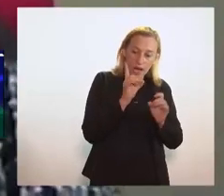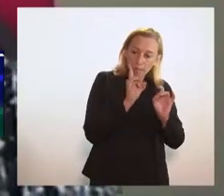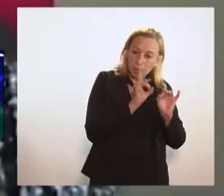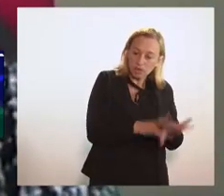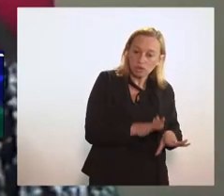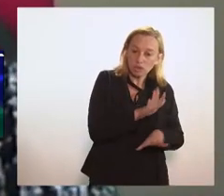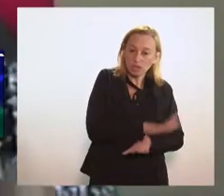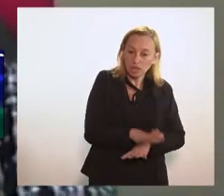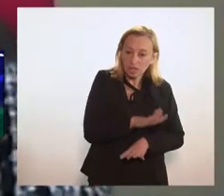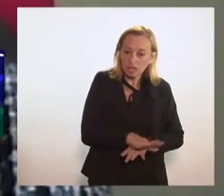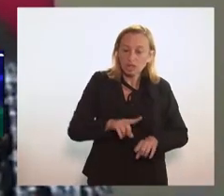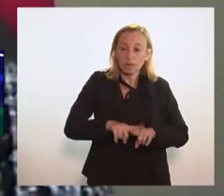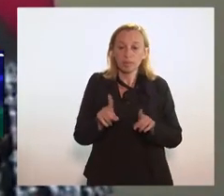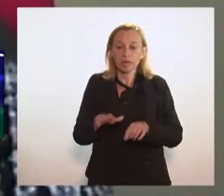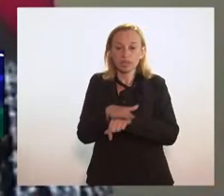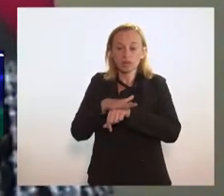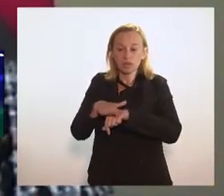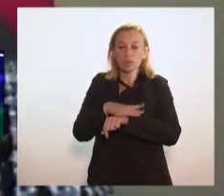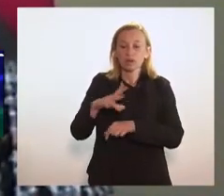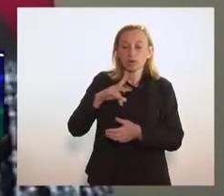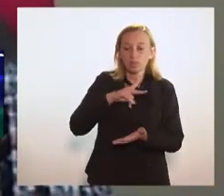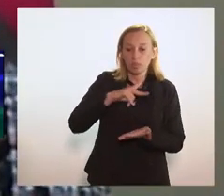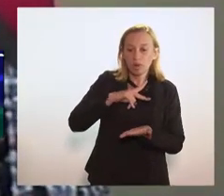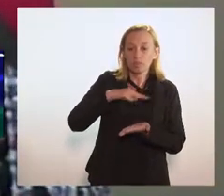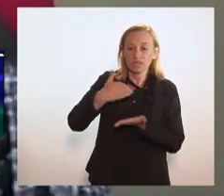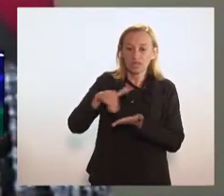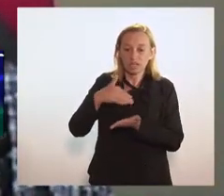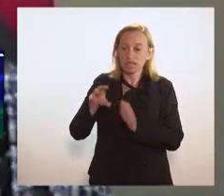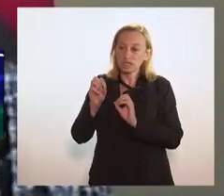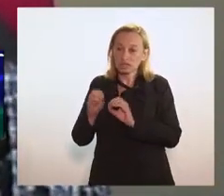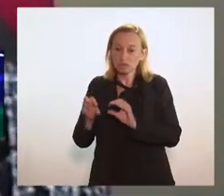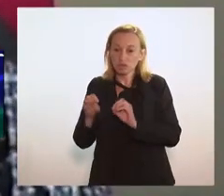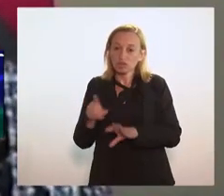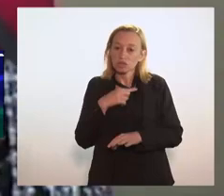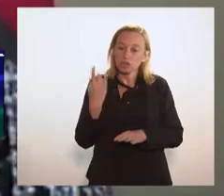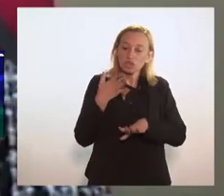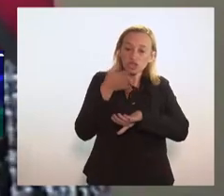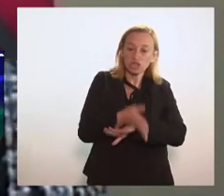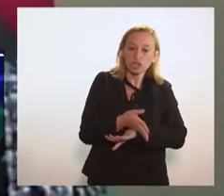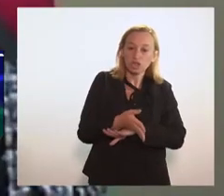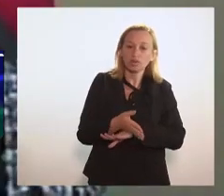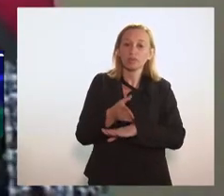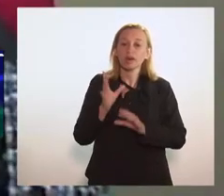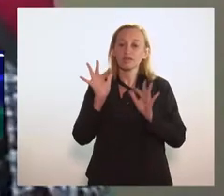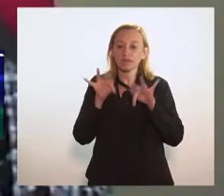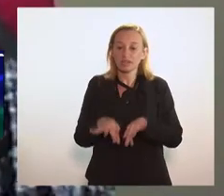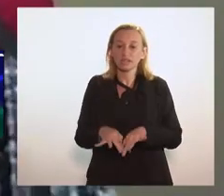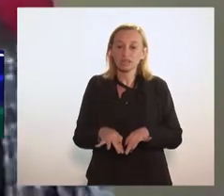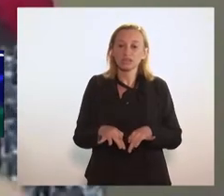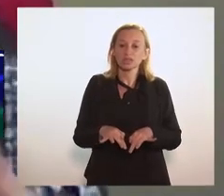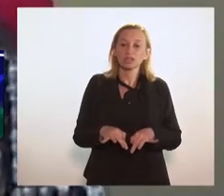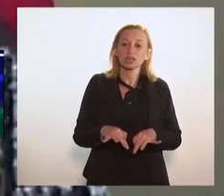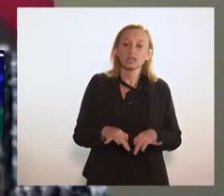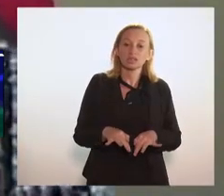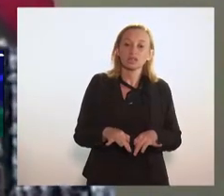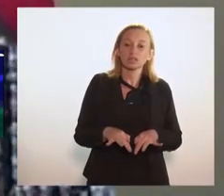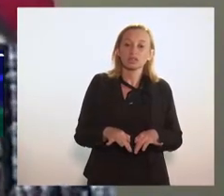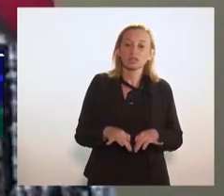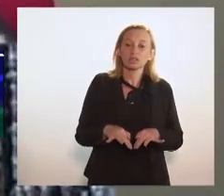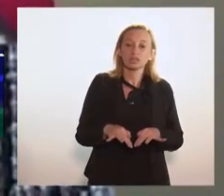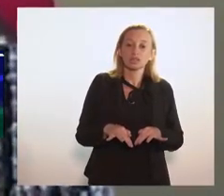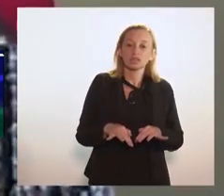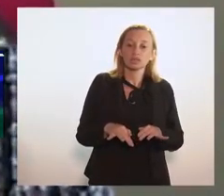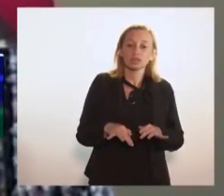em conversa com a própria Secretaria de Educação, nós chegamos à conclusão que estabelecemos parâmetros